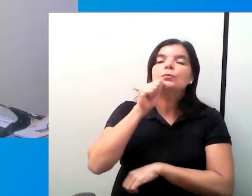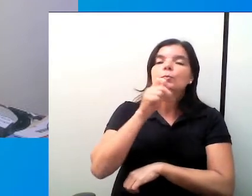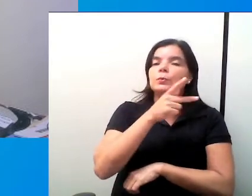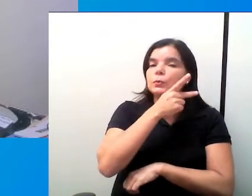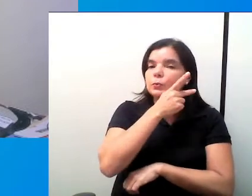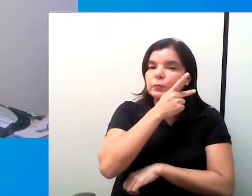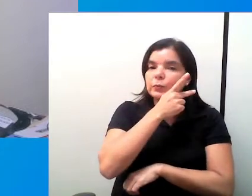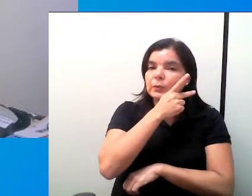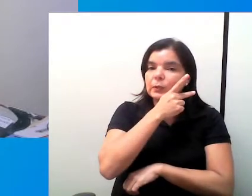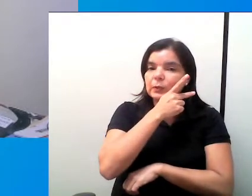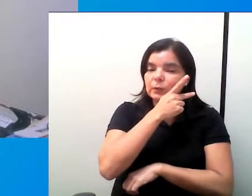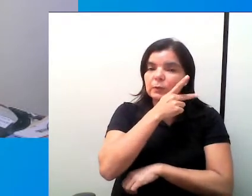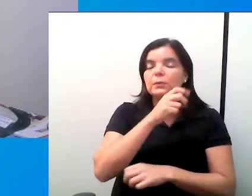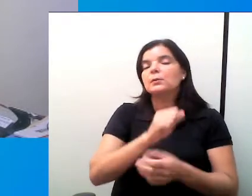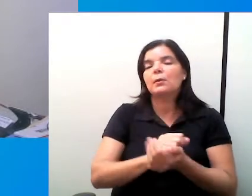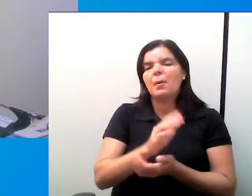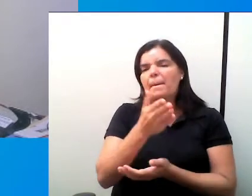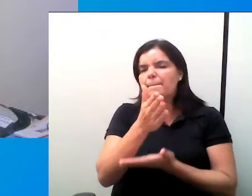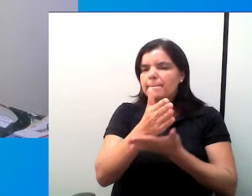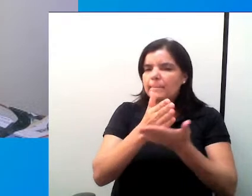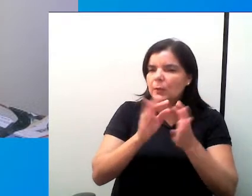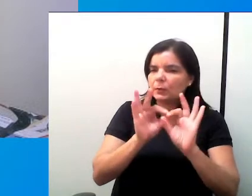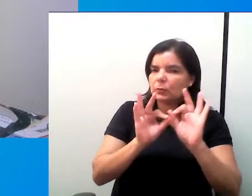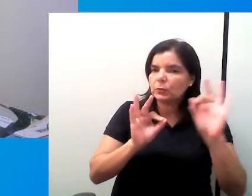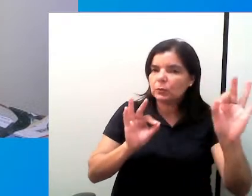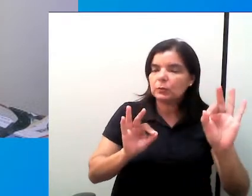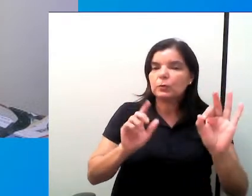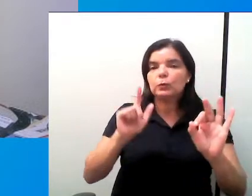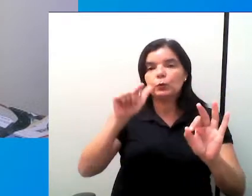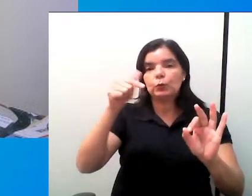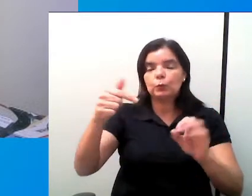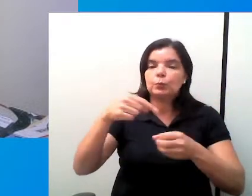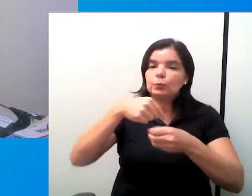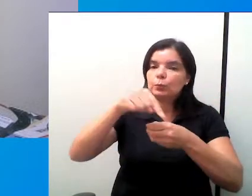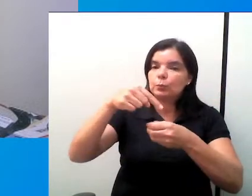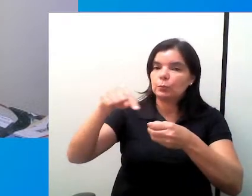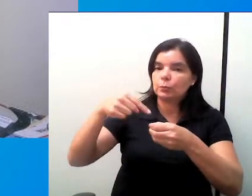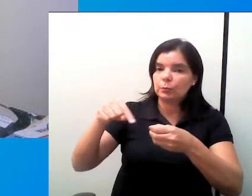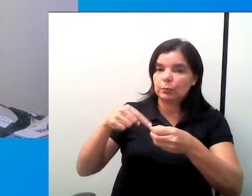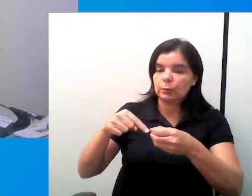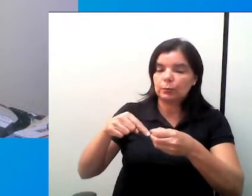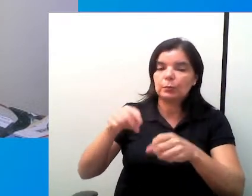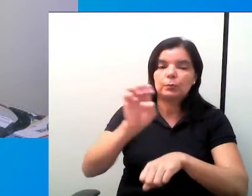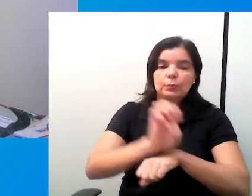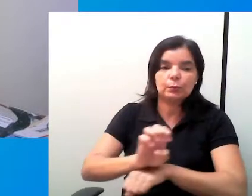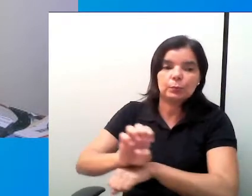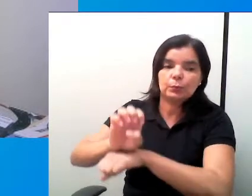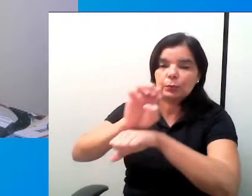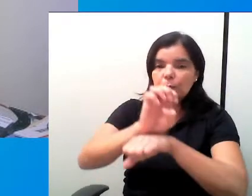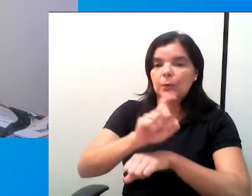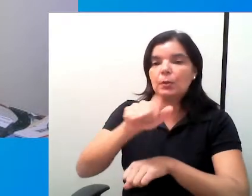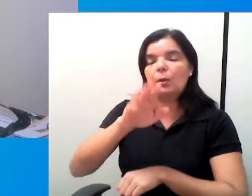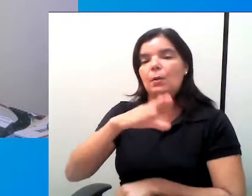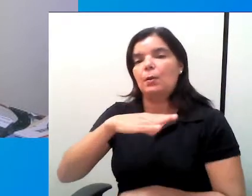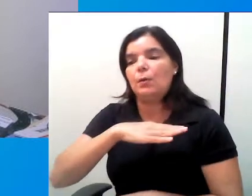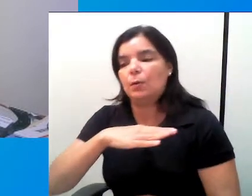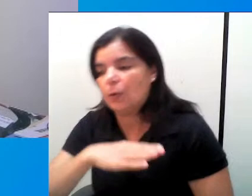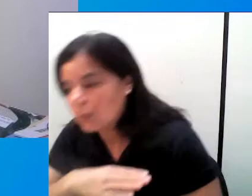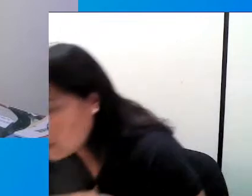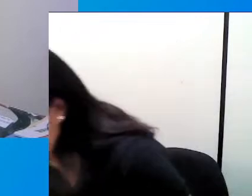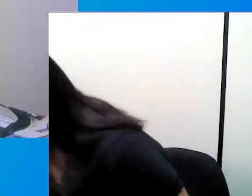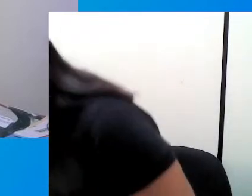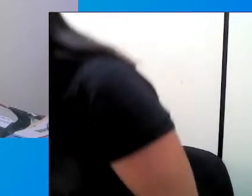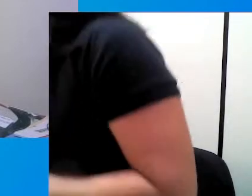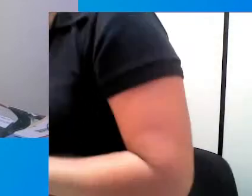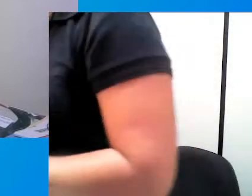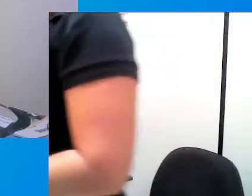ela fica a meia distância da maioria dos outros municípios aqui do estado, e é uma cidade com cerca de, a